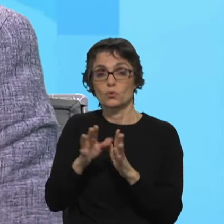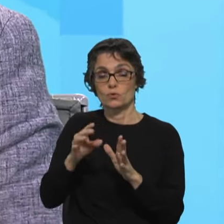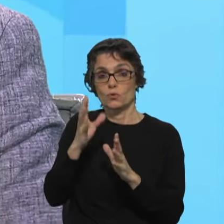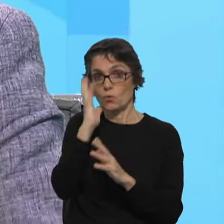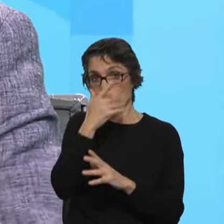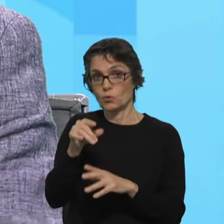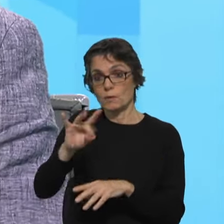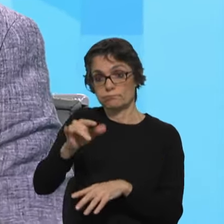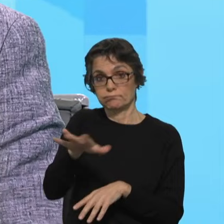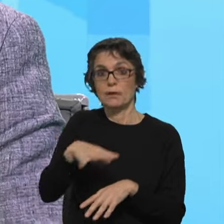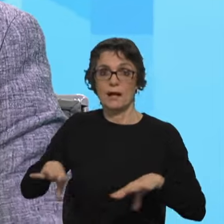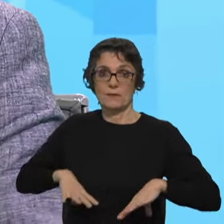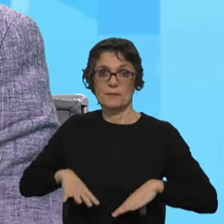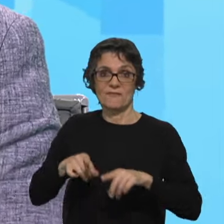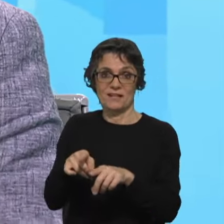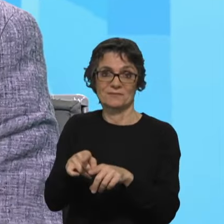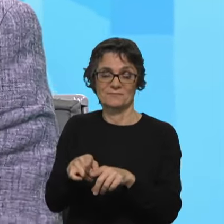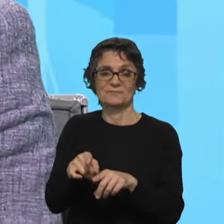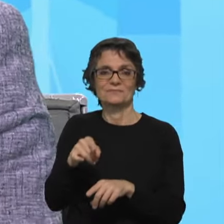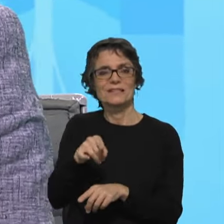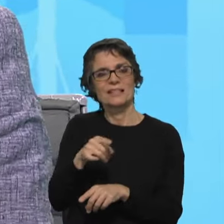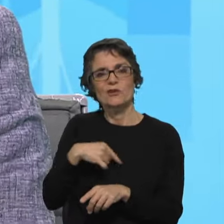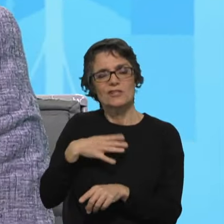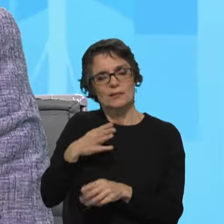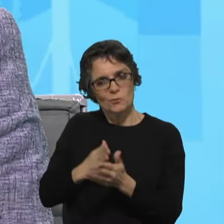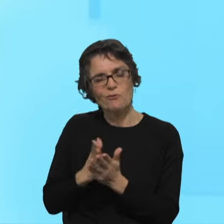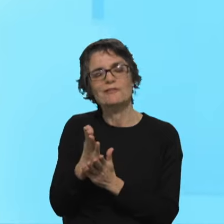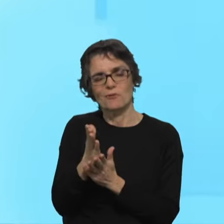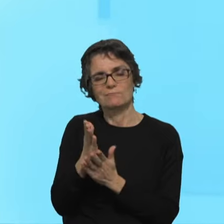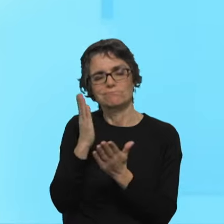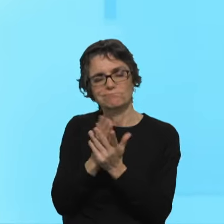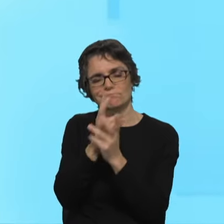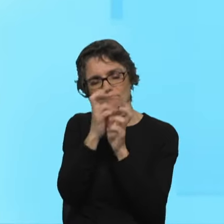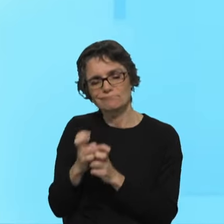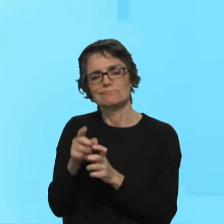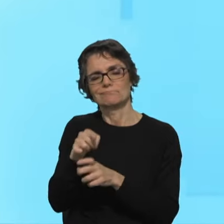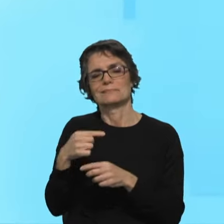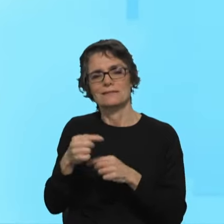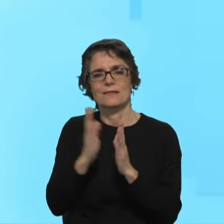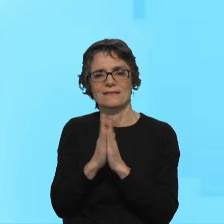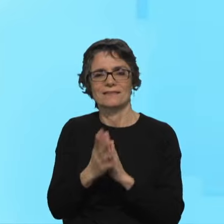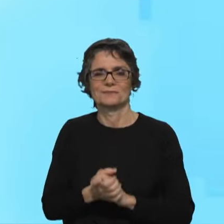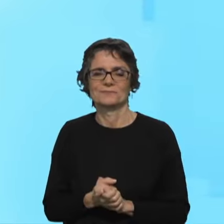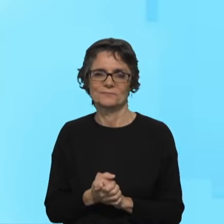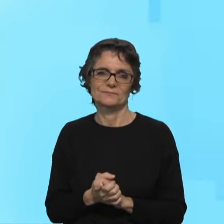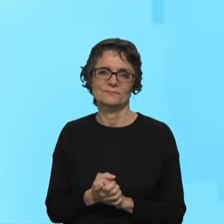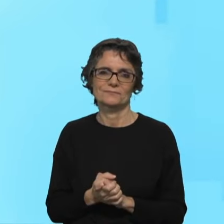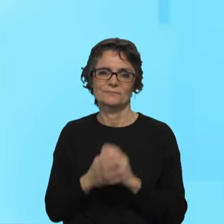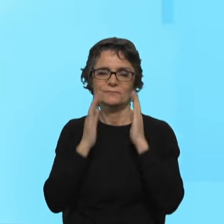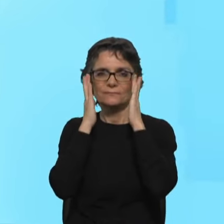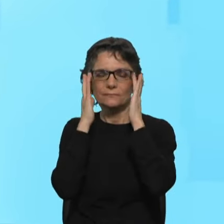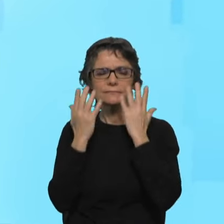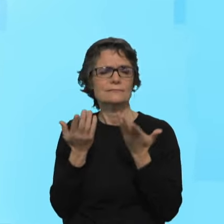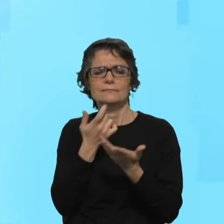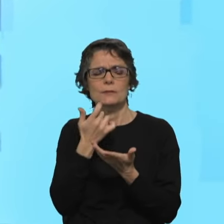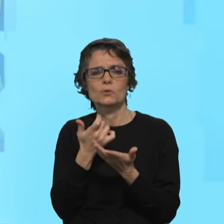pretendem precisamente dar este legado e queremos continuar a estudar a Semana Santa da Feira. E como é que integra, ao fim e ao cabo, também